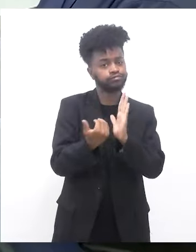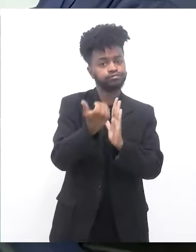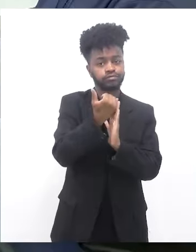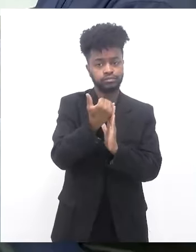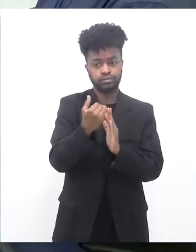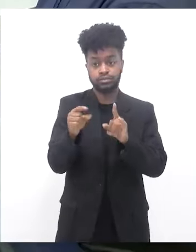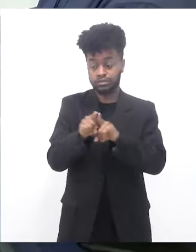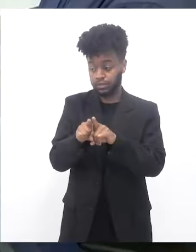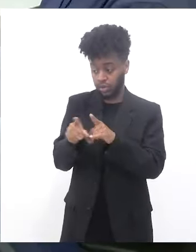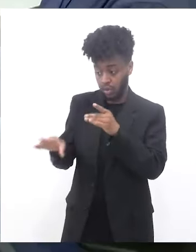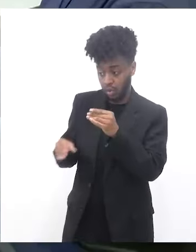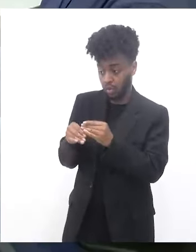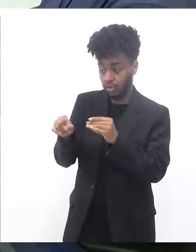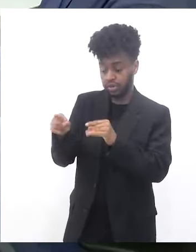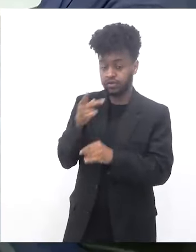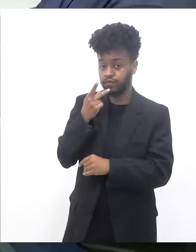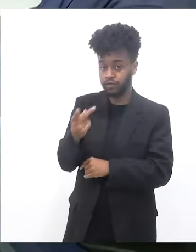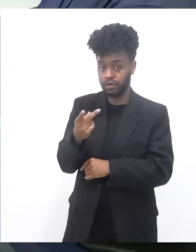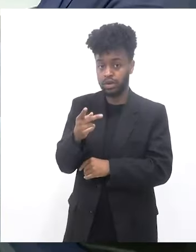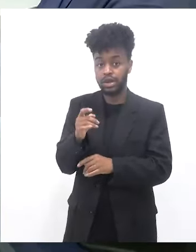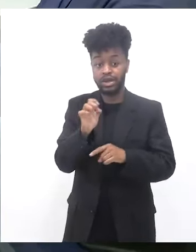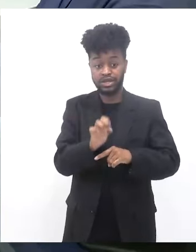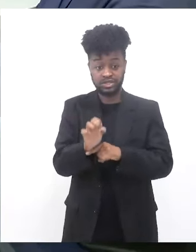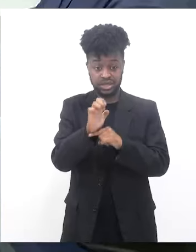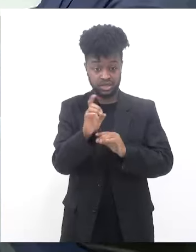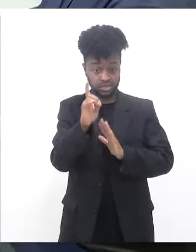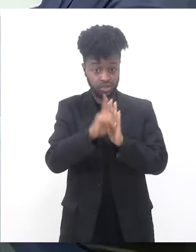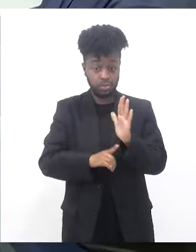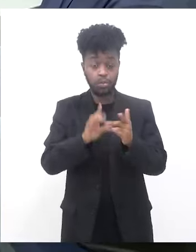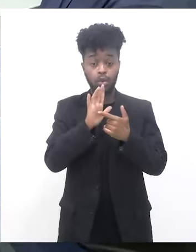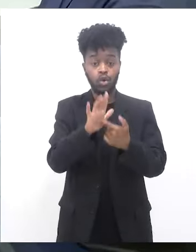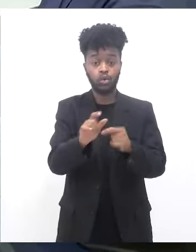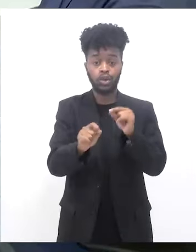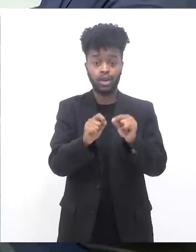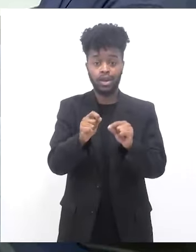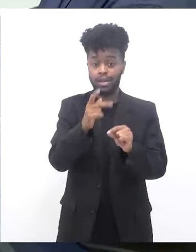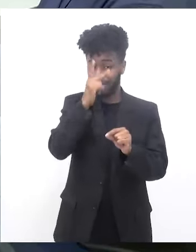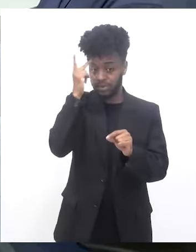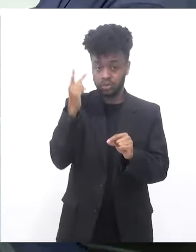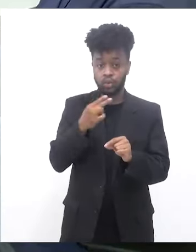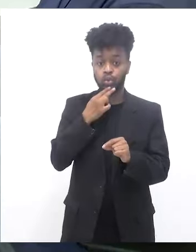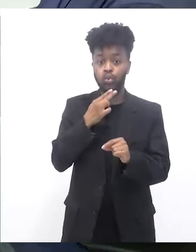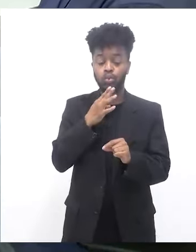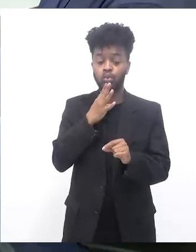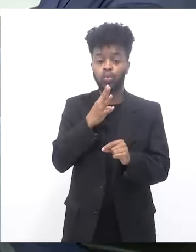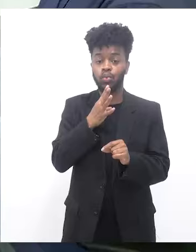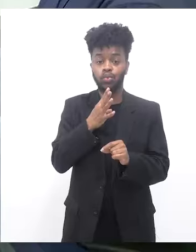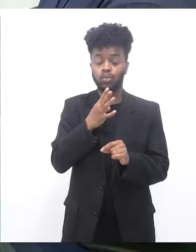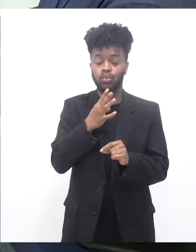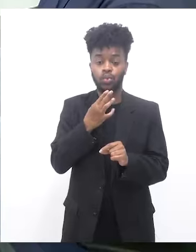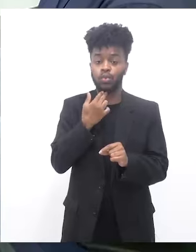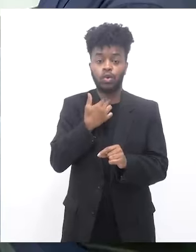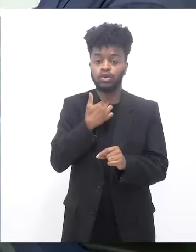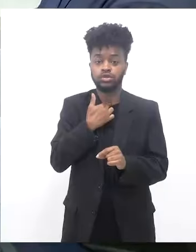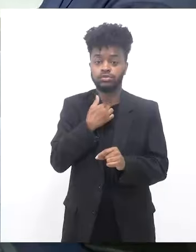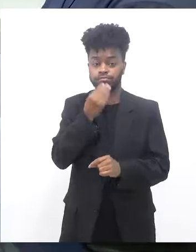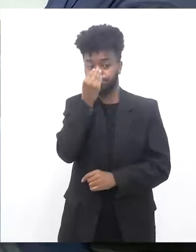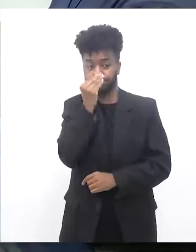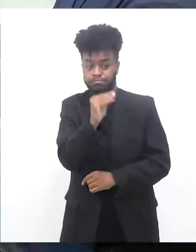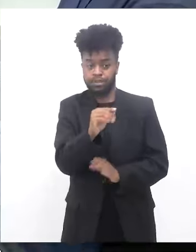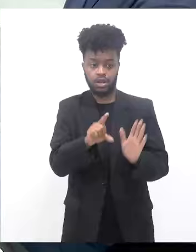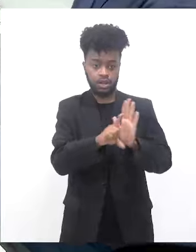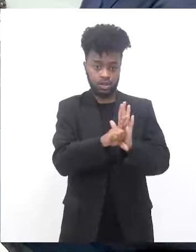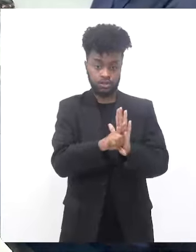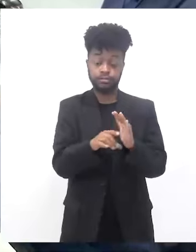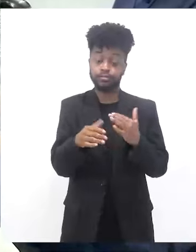jeito. E complementando o que você está falando, o próprio Estado de Direito diz que o indivíduo não pode se furtar o conhecimento da lei. É isso aí. Né?